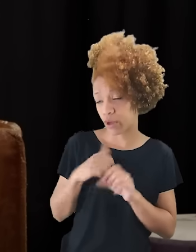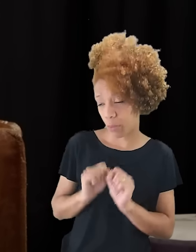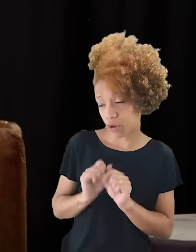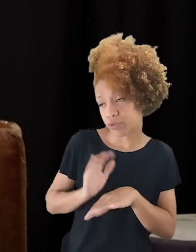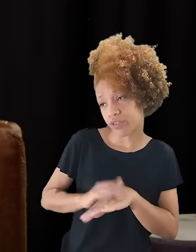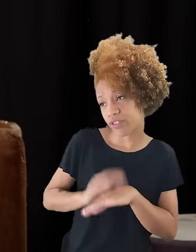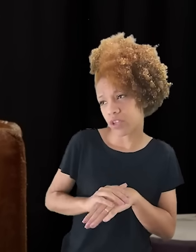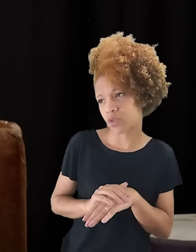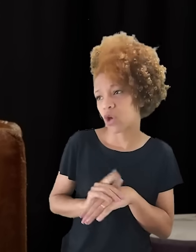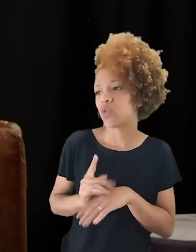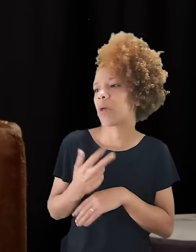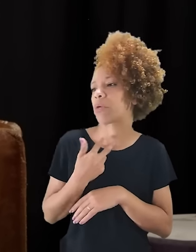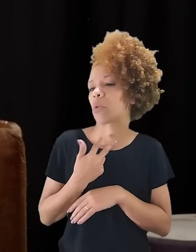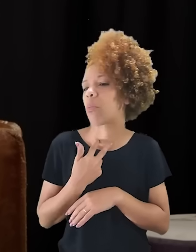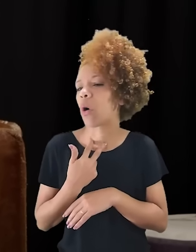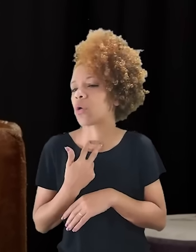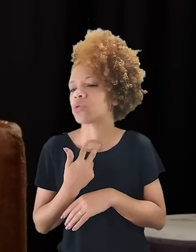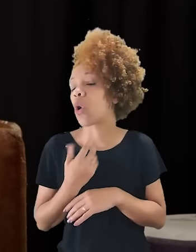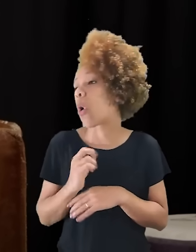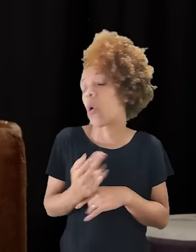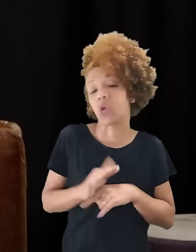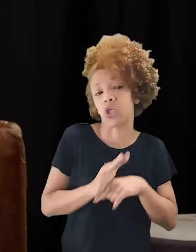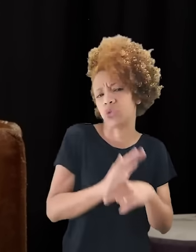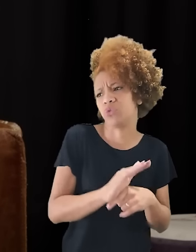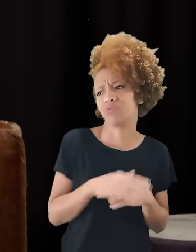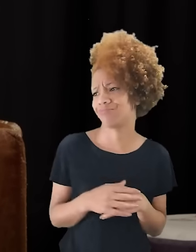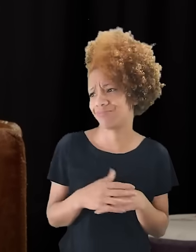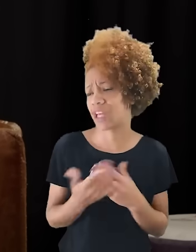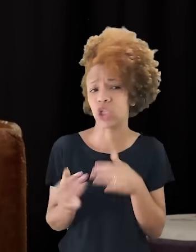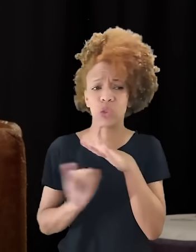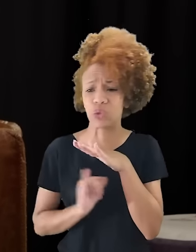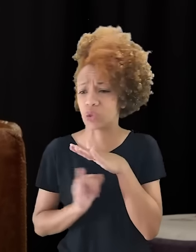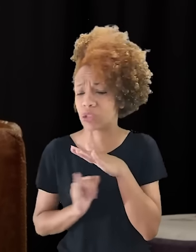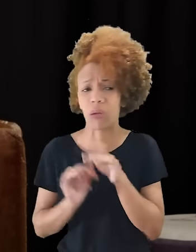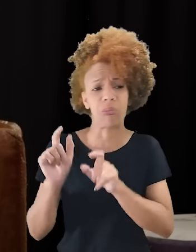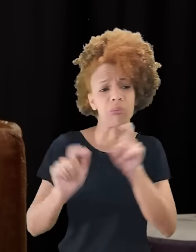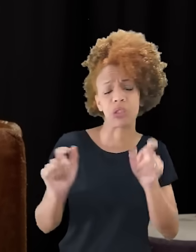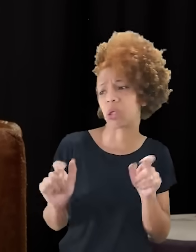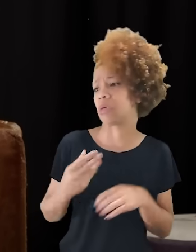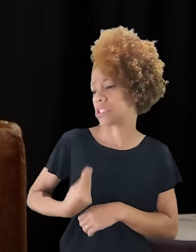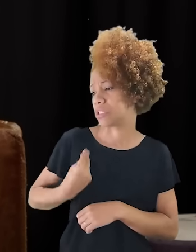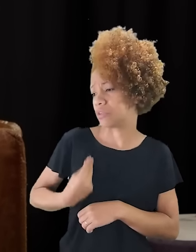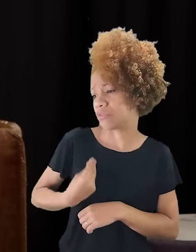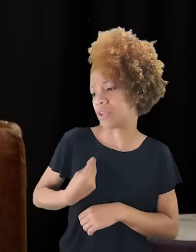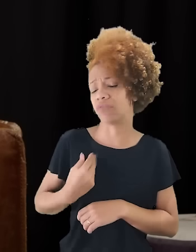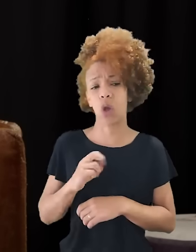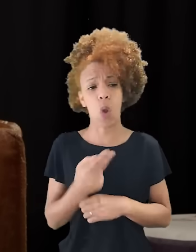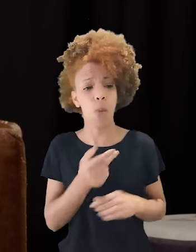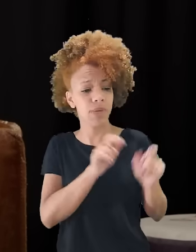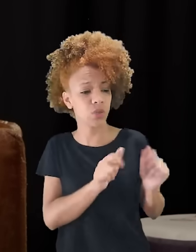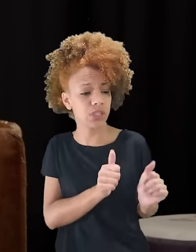entendeu não é porque eu não posto que eu ajudo um monte de instituição de pessoas que convivem que estão perto de